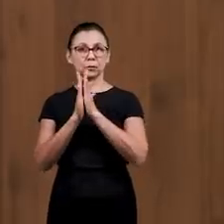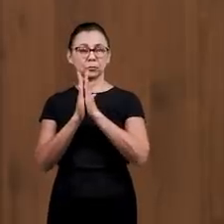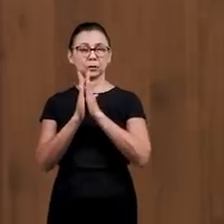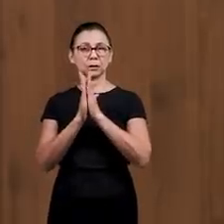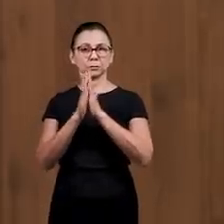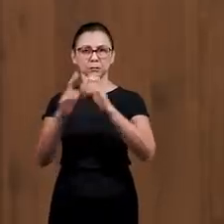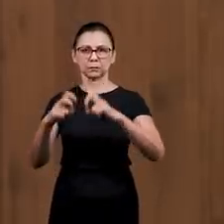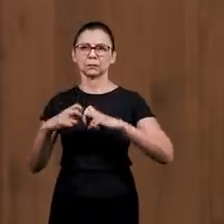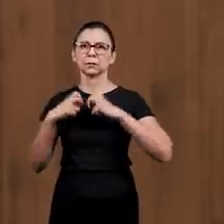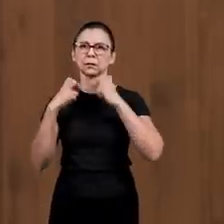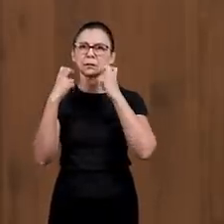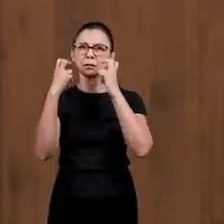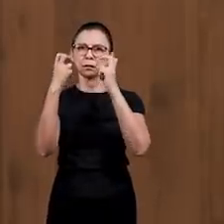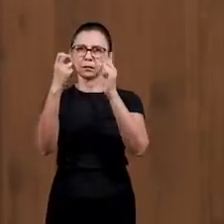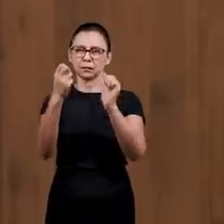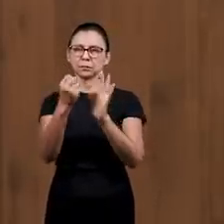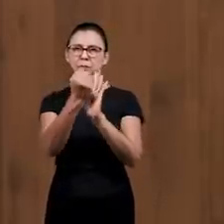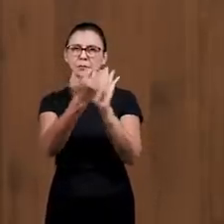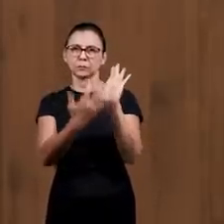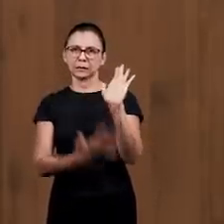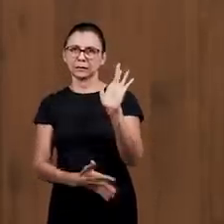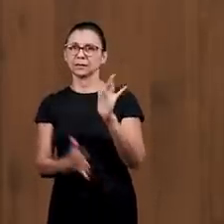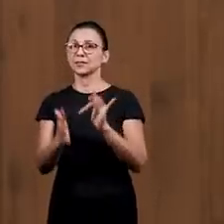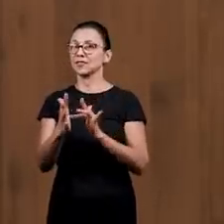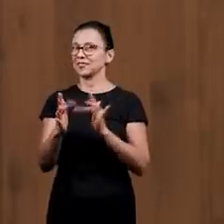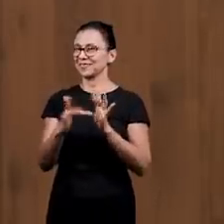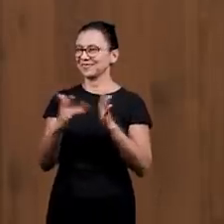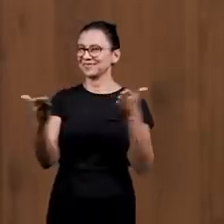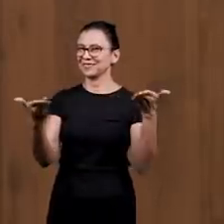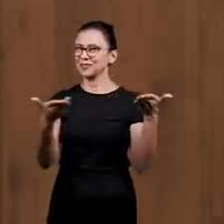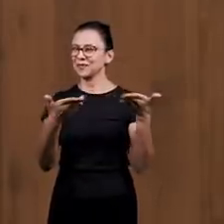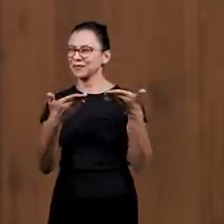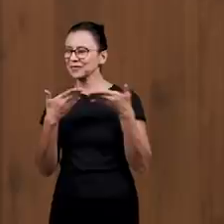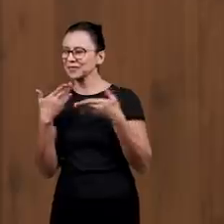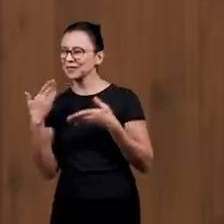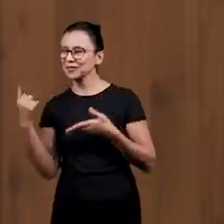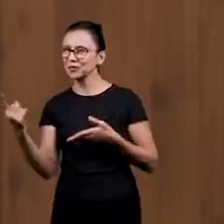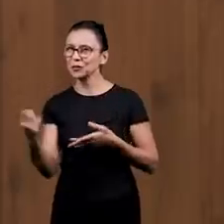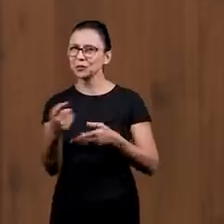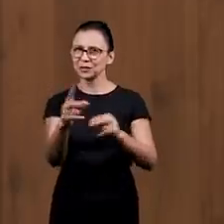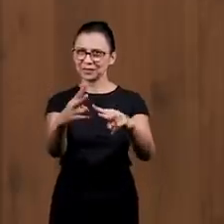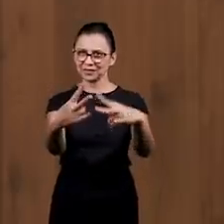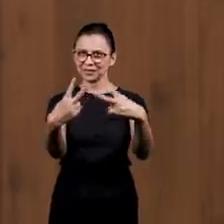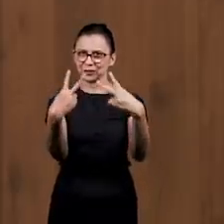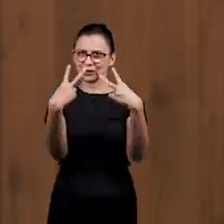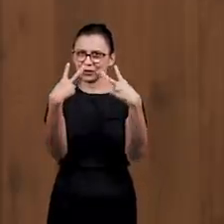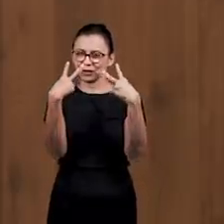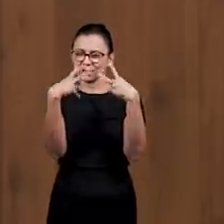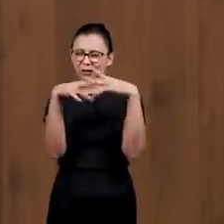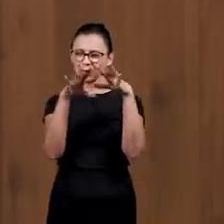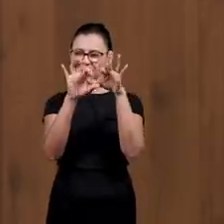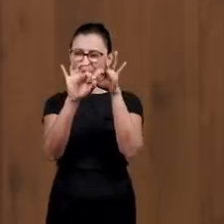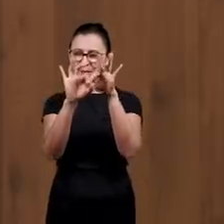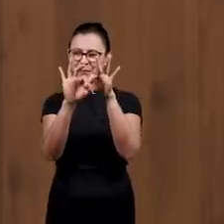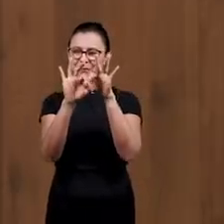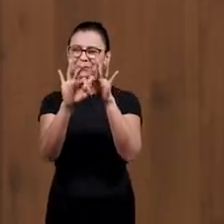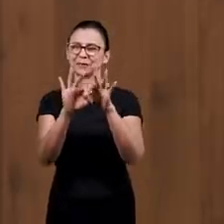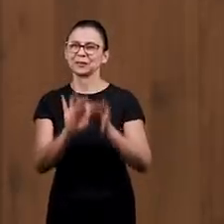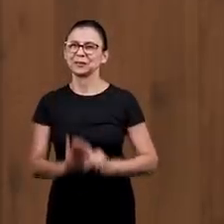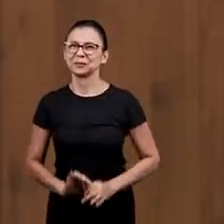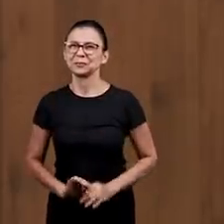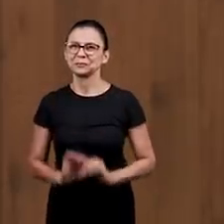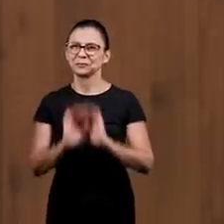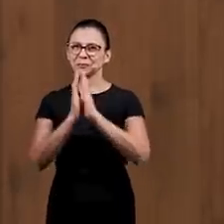oração, um clamor pelo sangue de Jesus. E eu convido a todos que estão nos assistindo a fecharmos os nossos